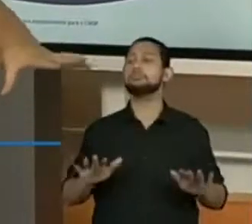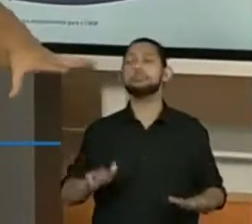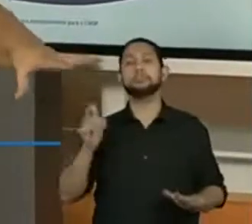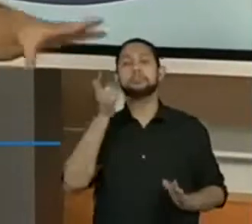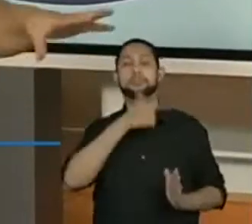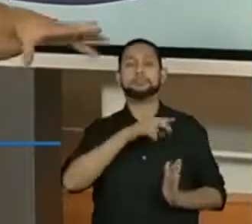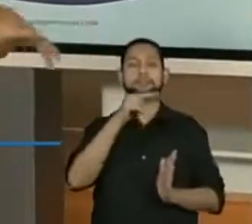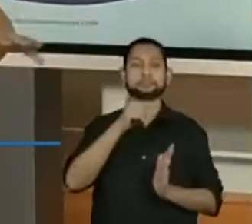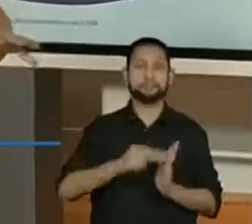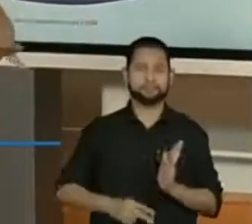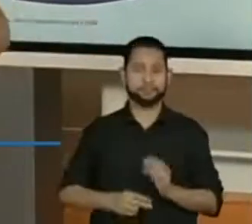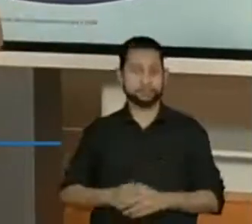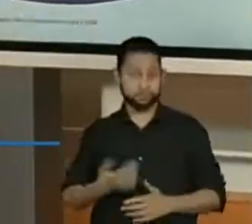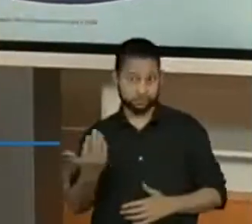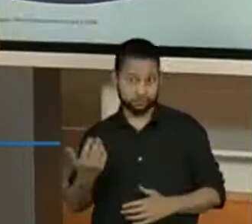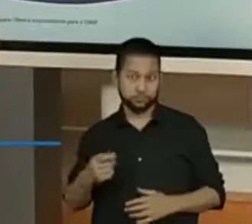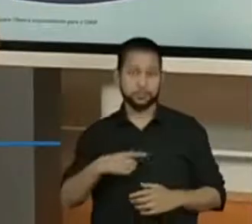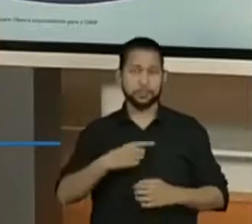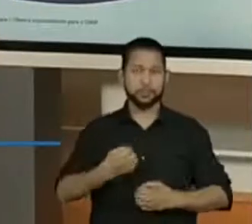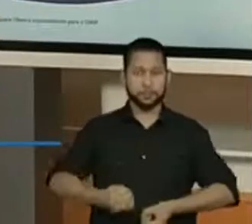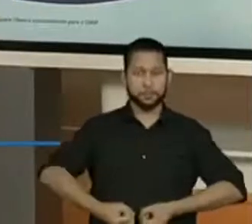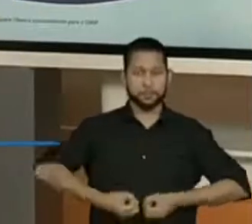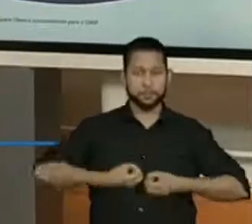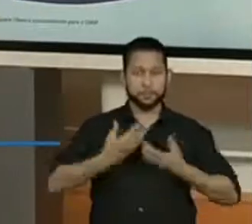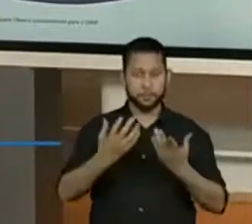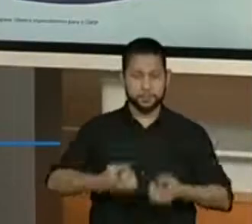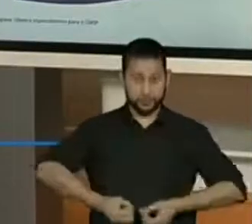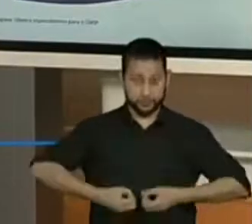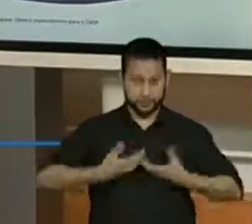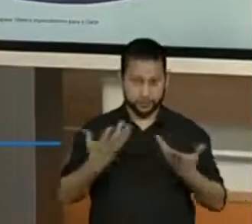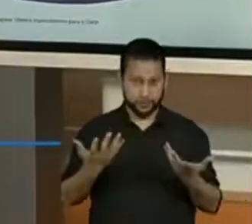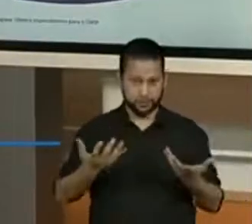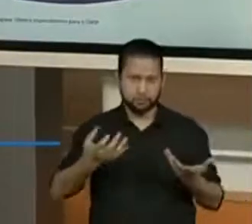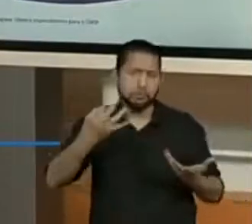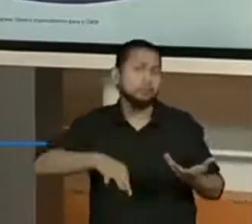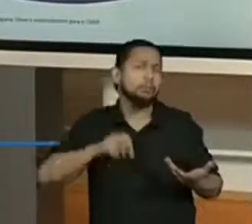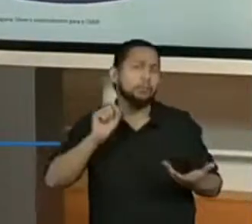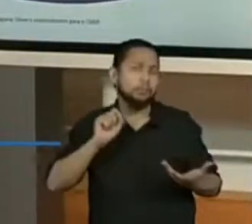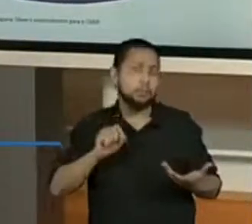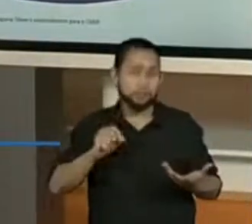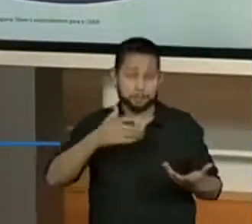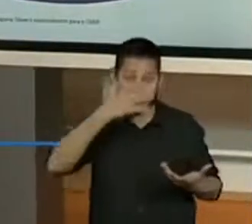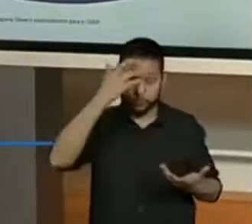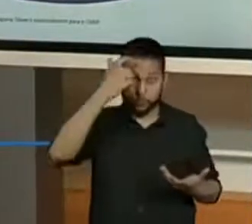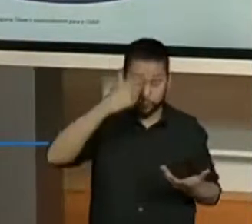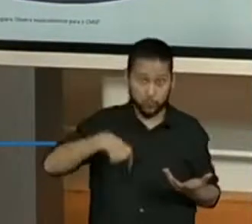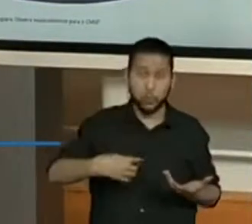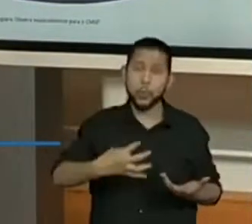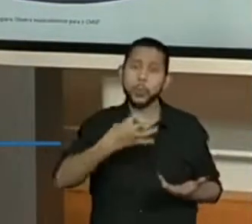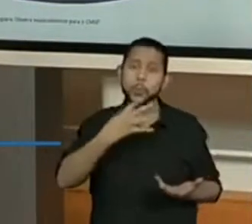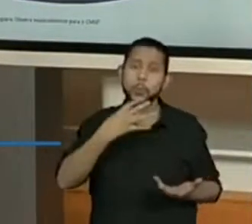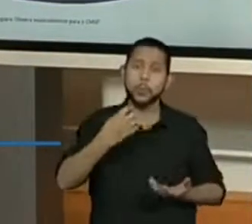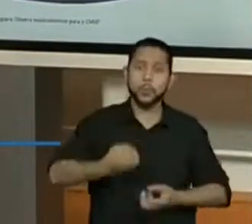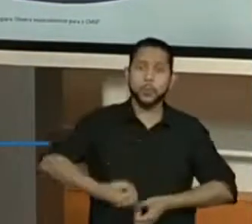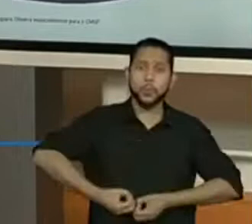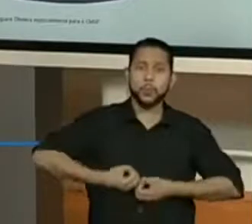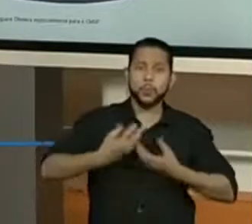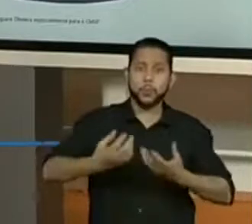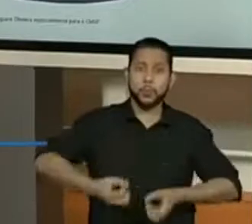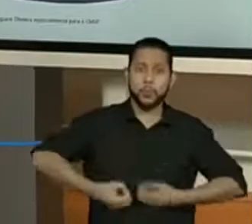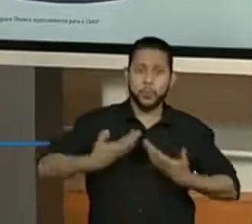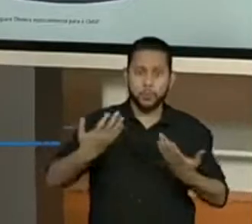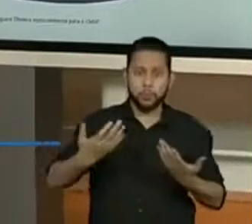né então vamos supor nessa seleção de poemas o ideal é que o participante conhece o poema